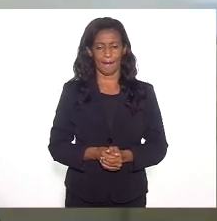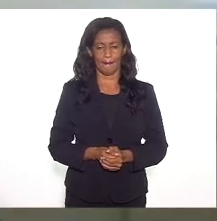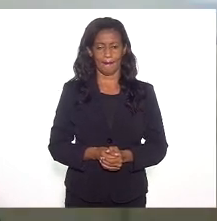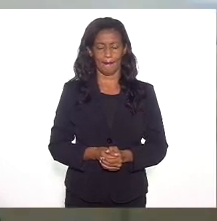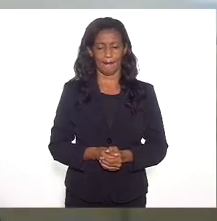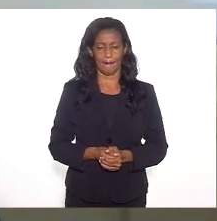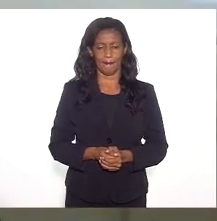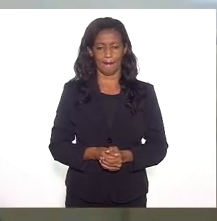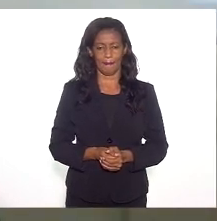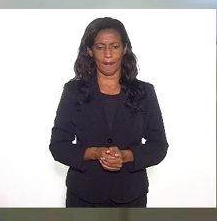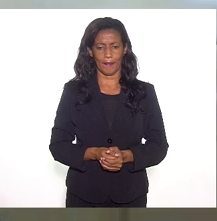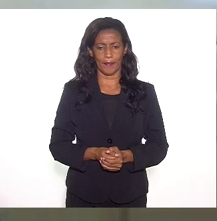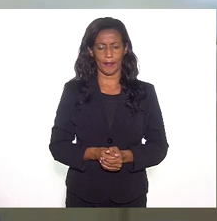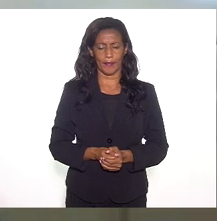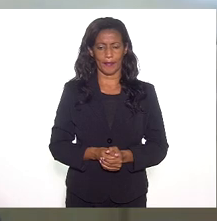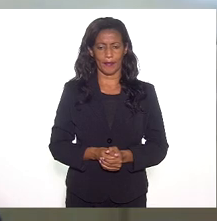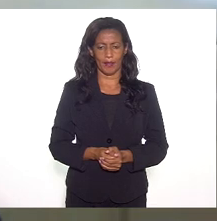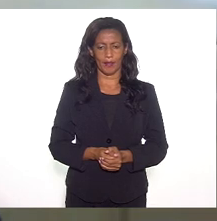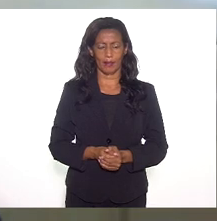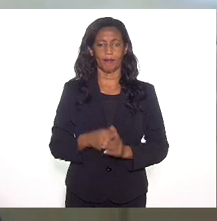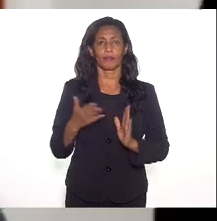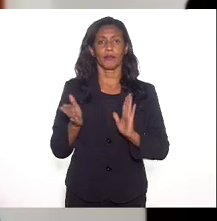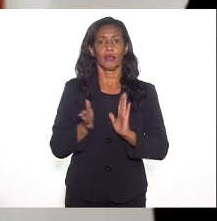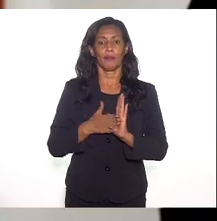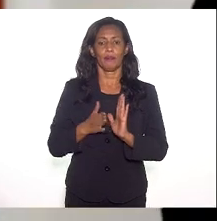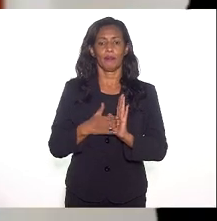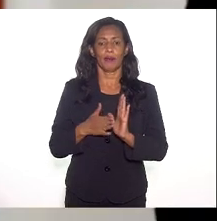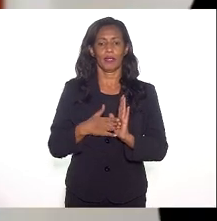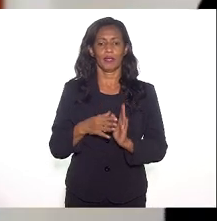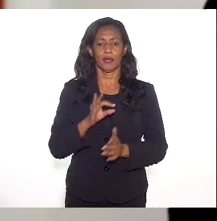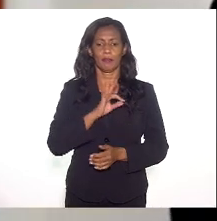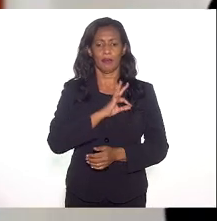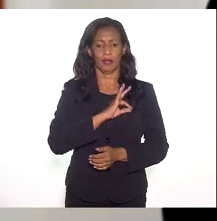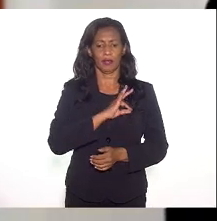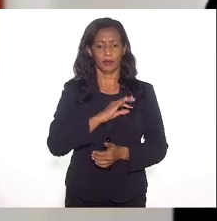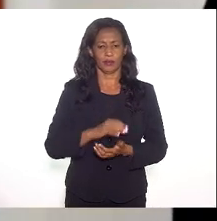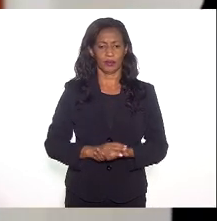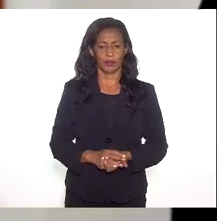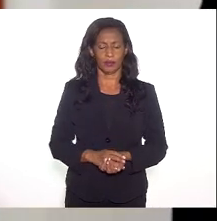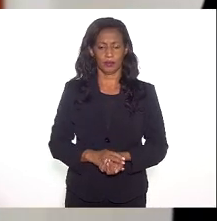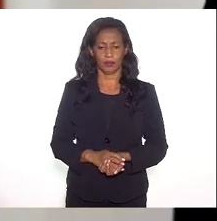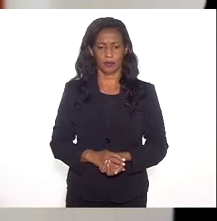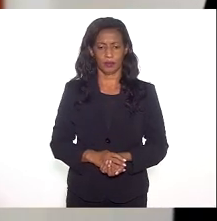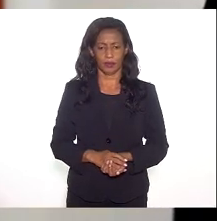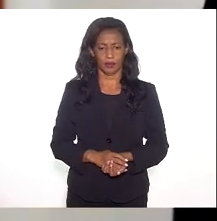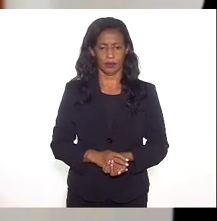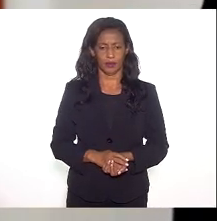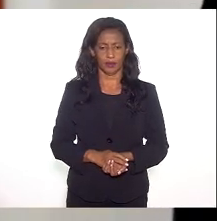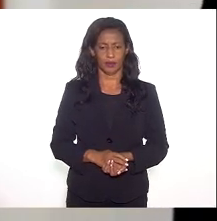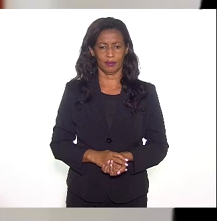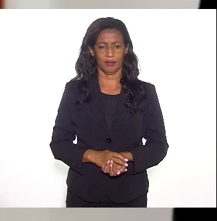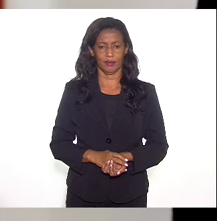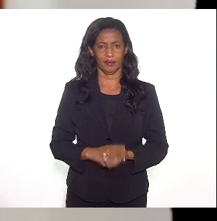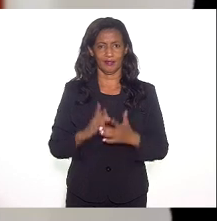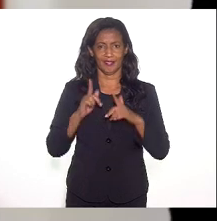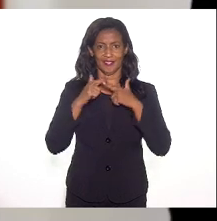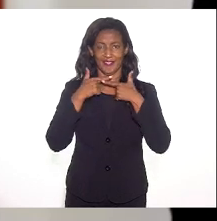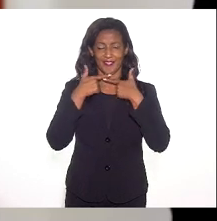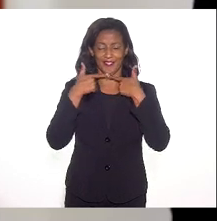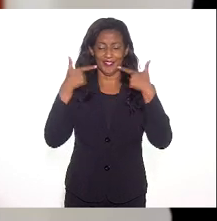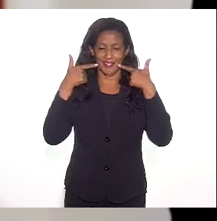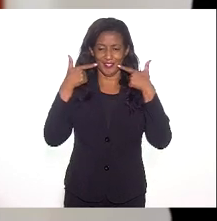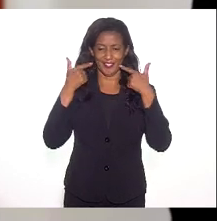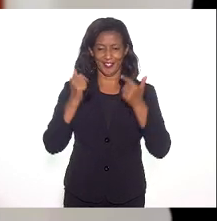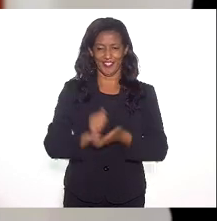Presidência, defere pedido de Vossa Excelência. Para emitir parecer, deputada Marta Rocha. Olha o sorriso dela, Luiz. Olha o